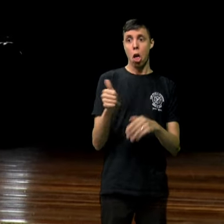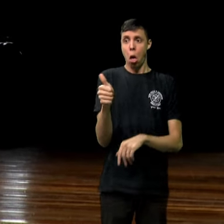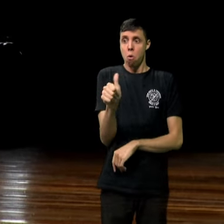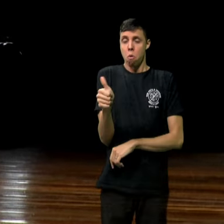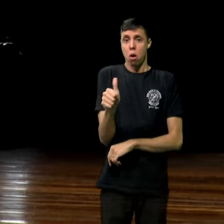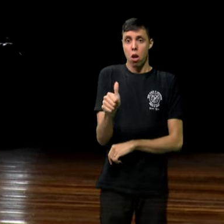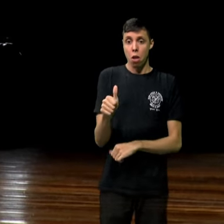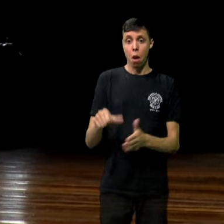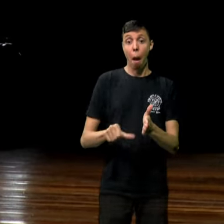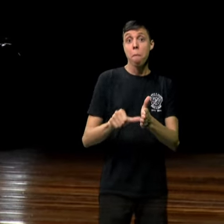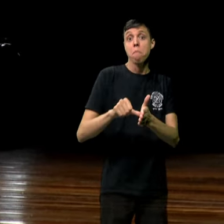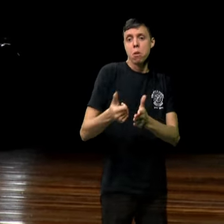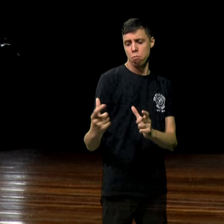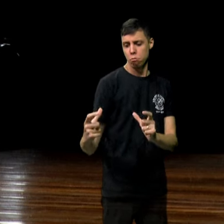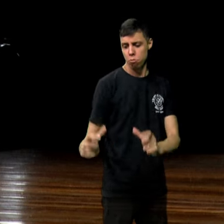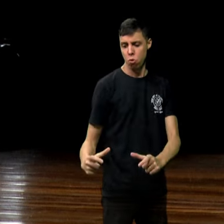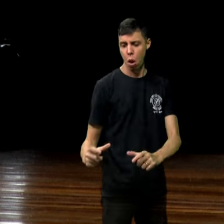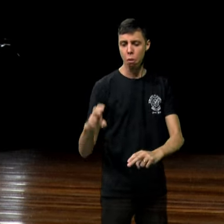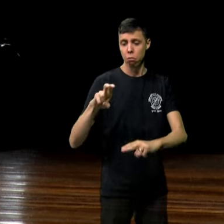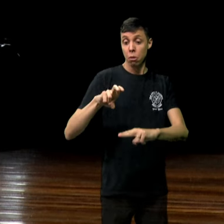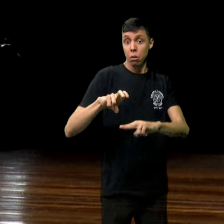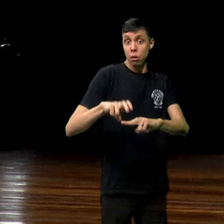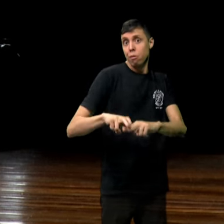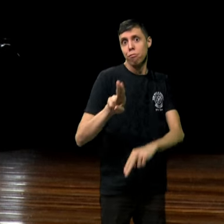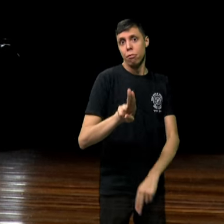num banheiro.